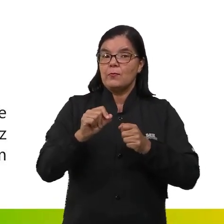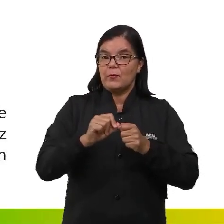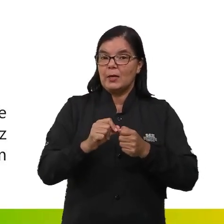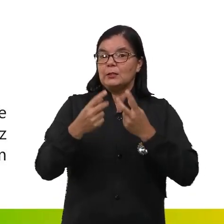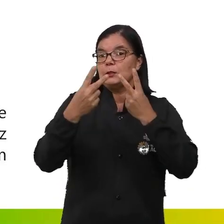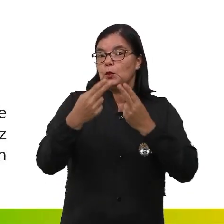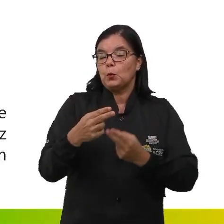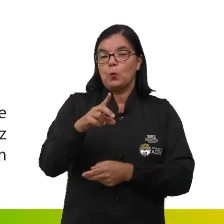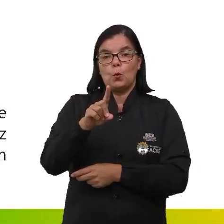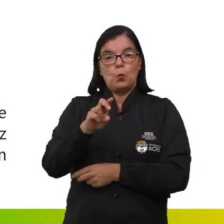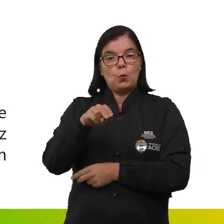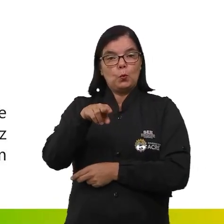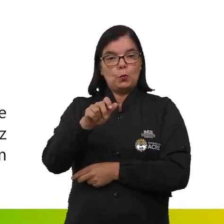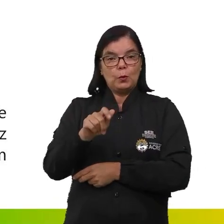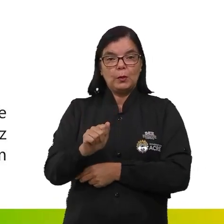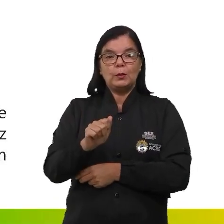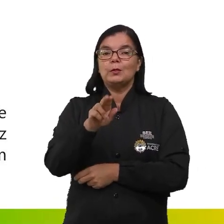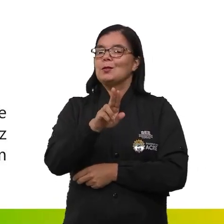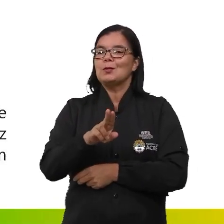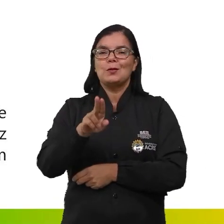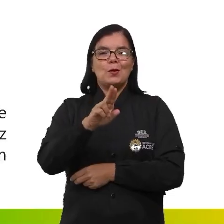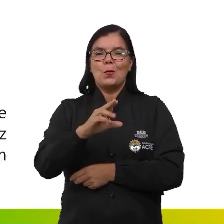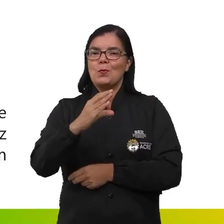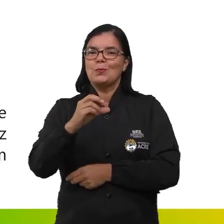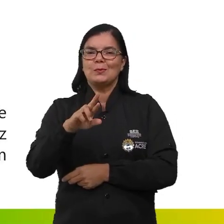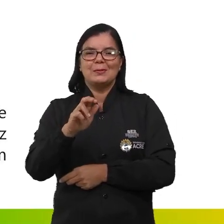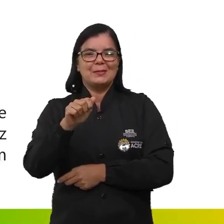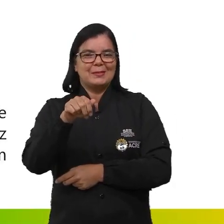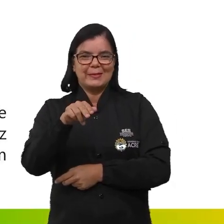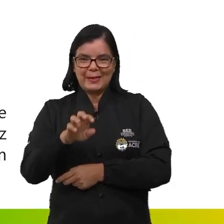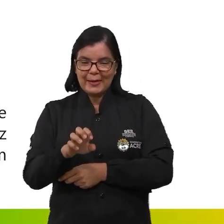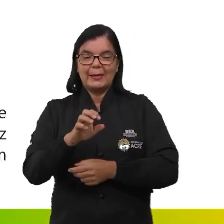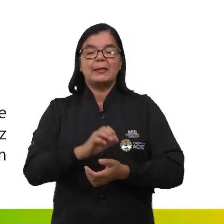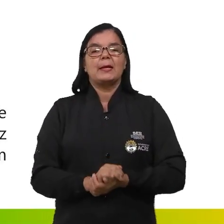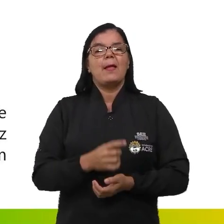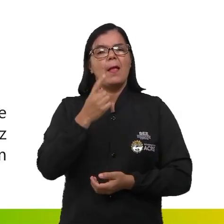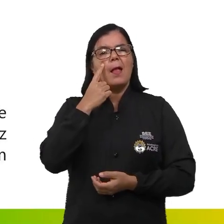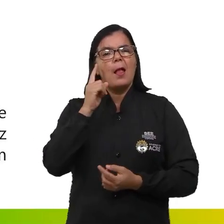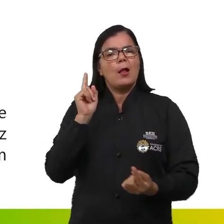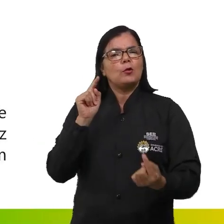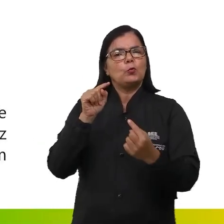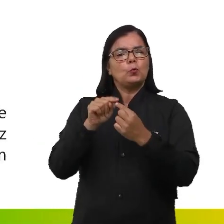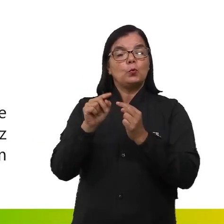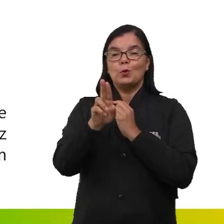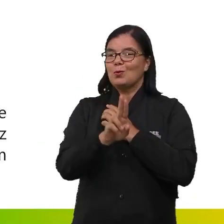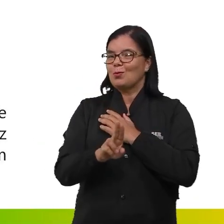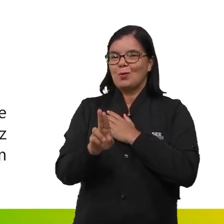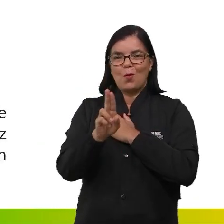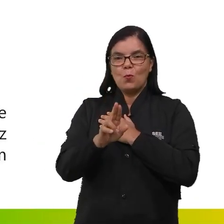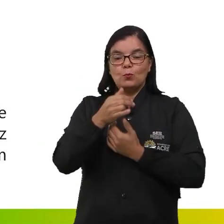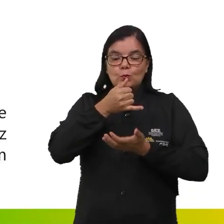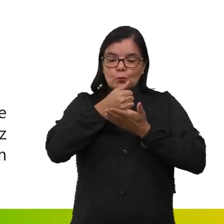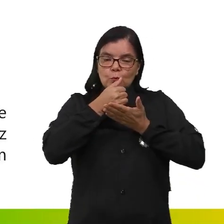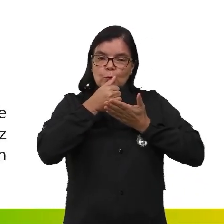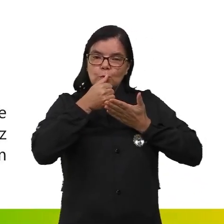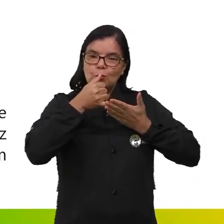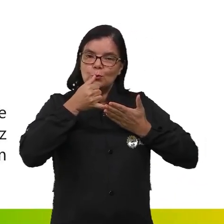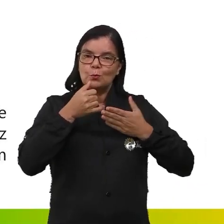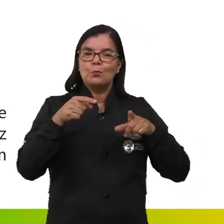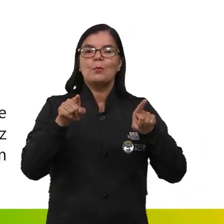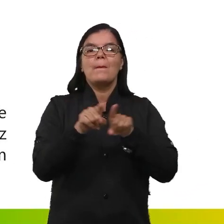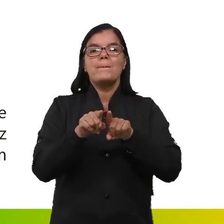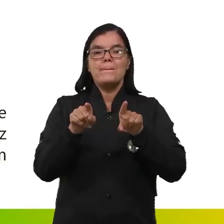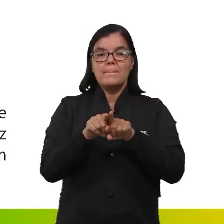Dunga. Não use crack. Então, observa que ela faz menção ao não uso de drogas, mas